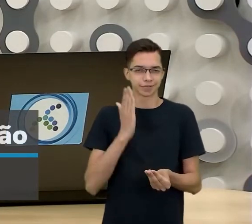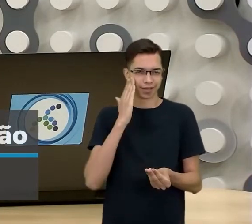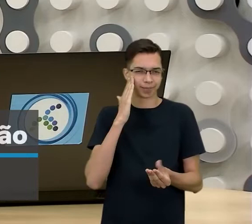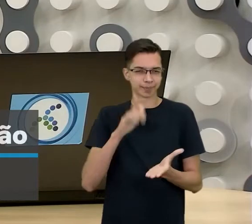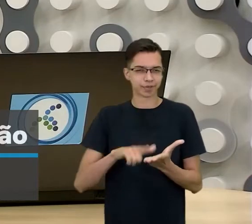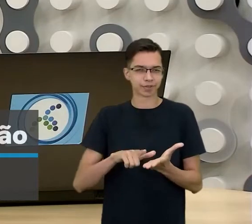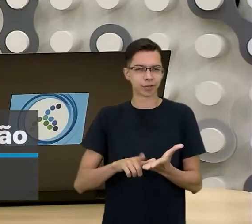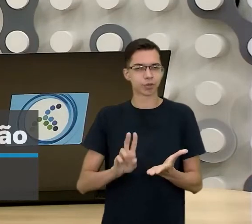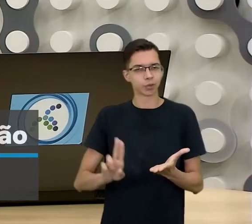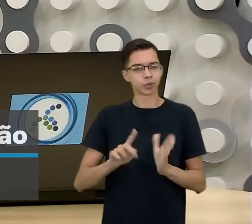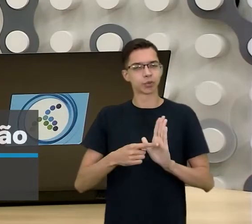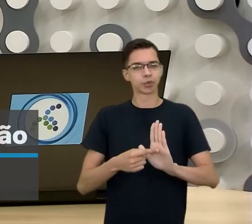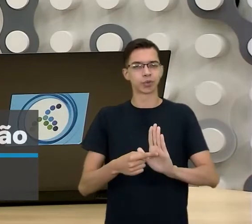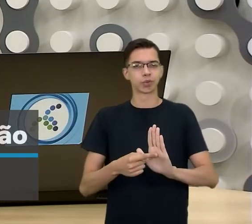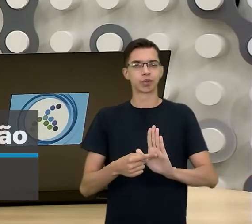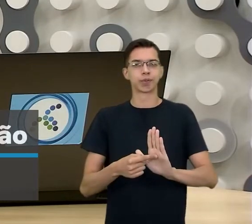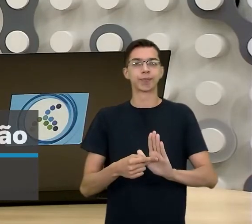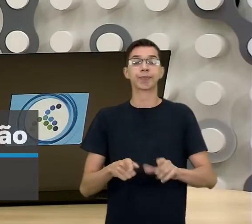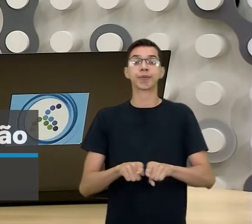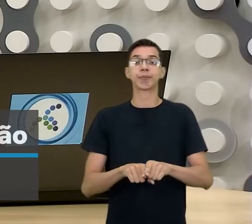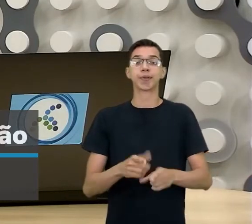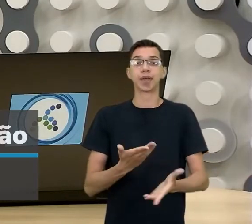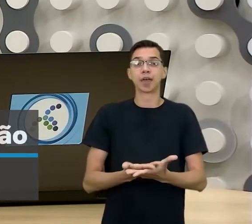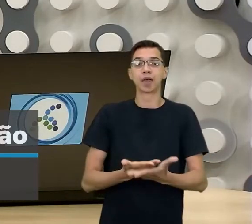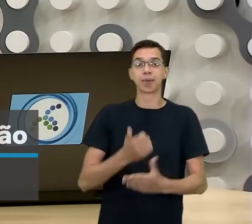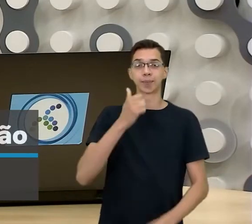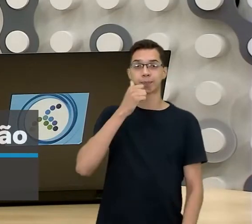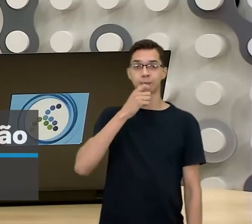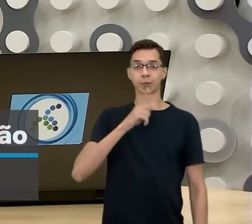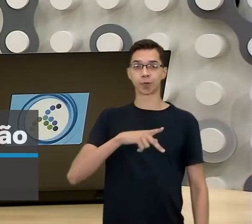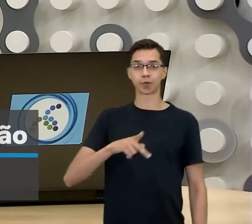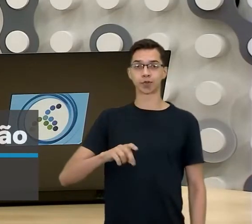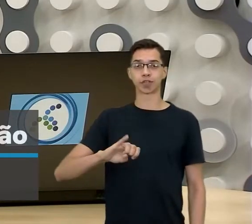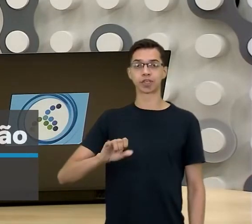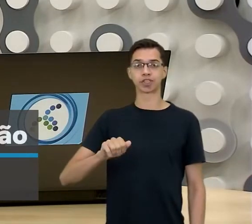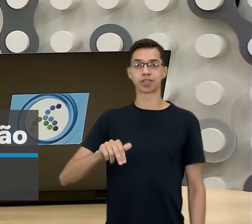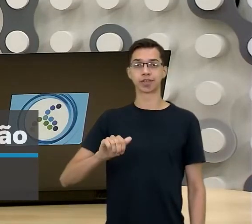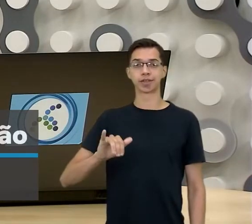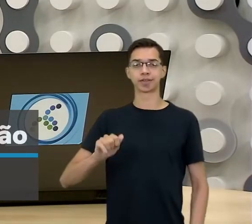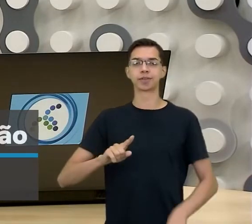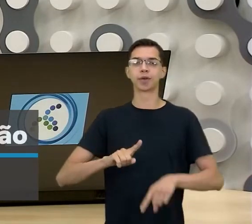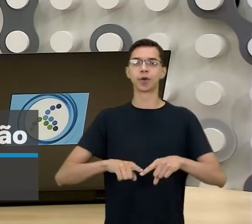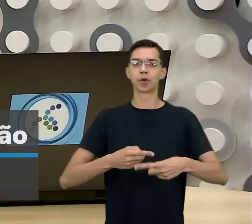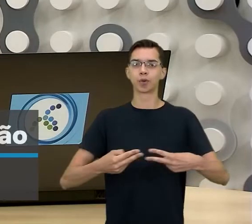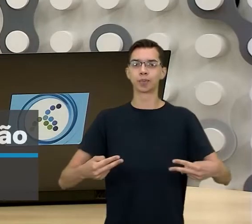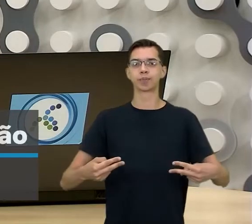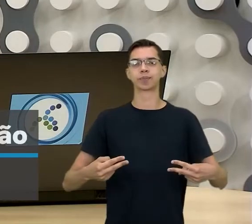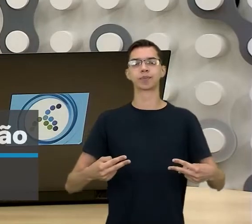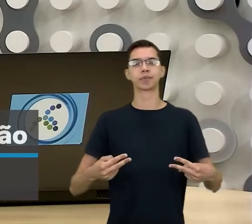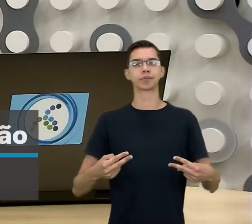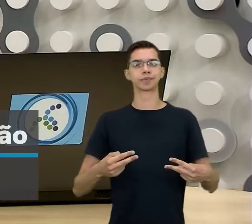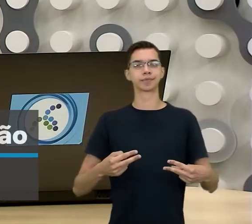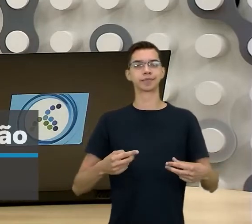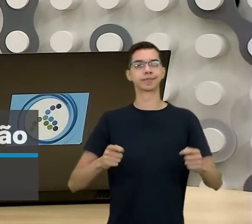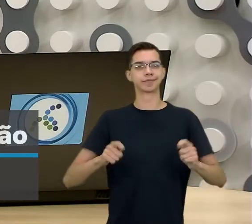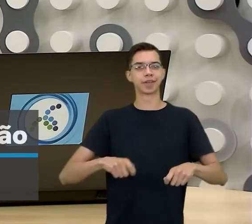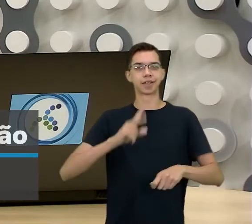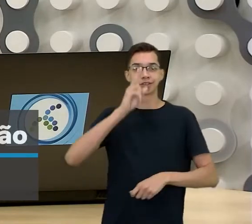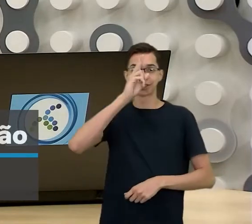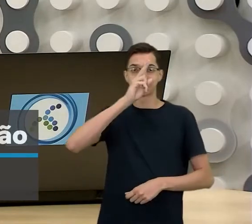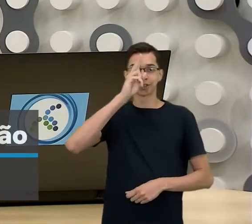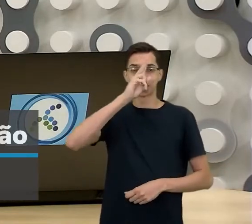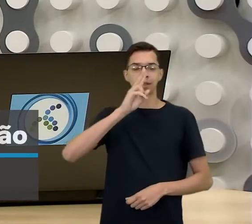também na aula da professora Janaína, né? Um objeto material ele serve para você se prender à história ali,